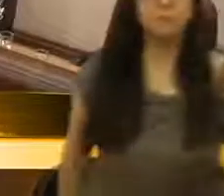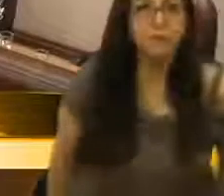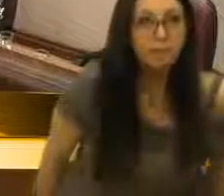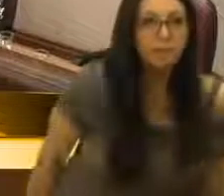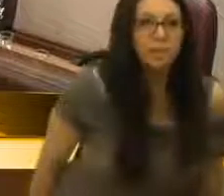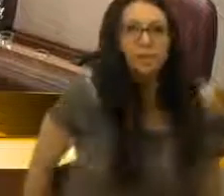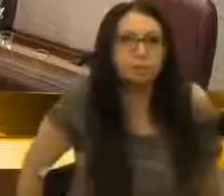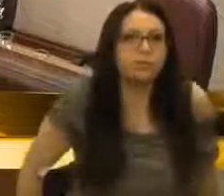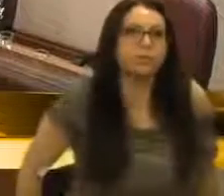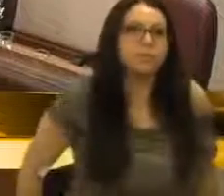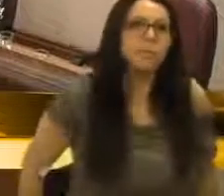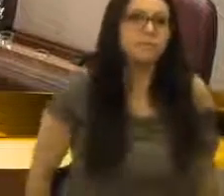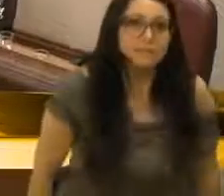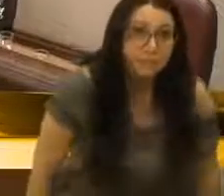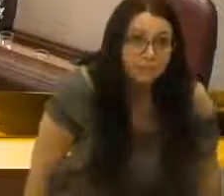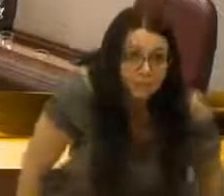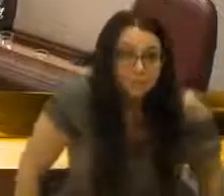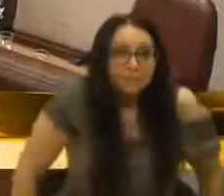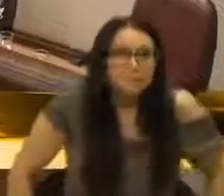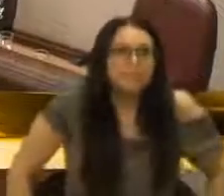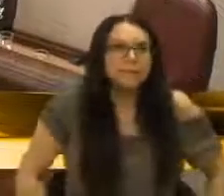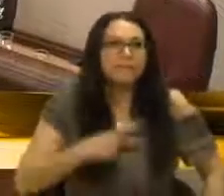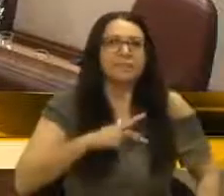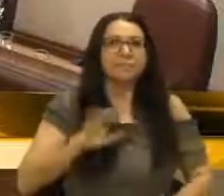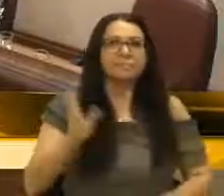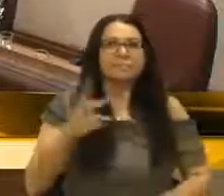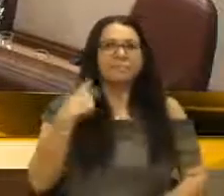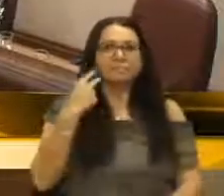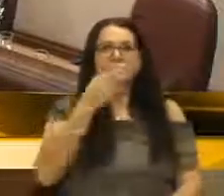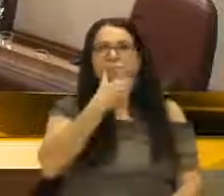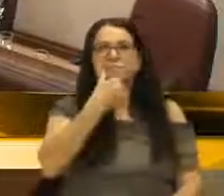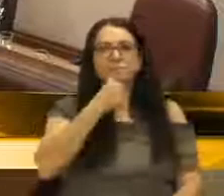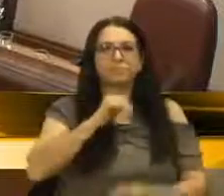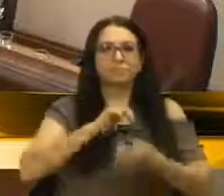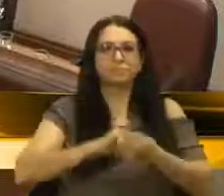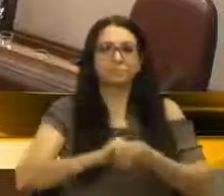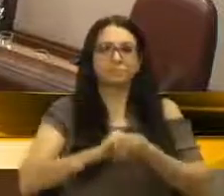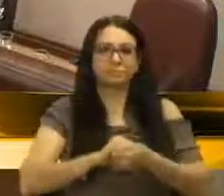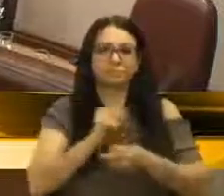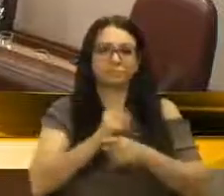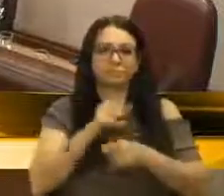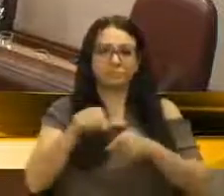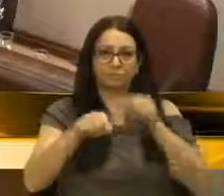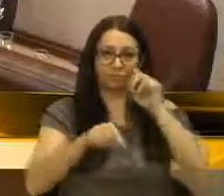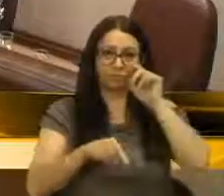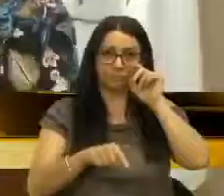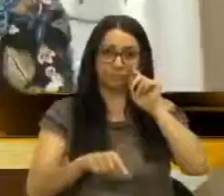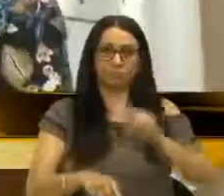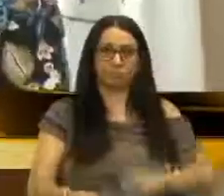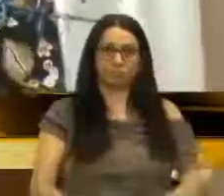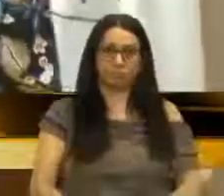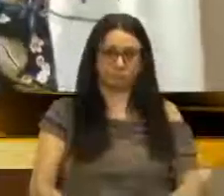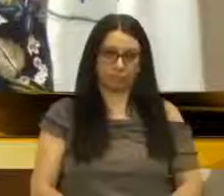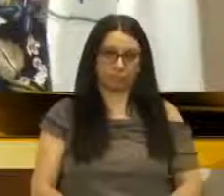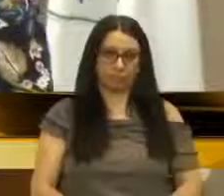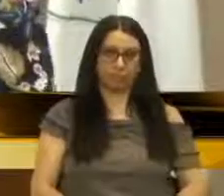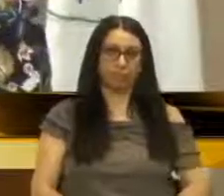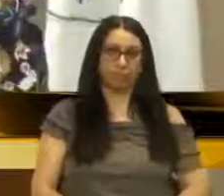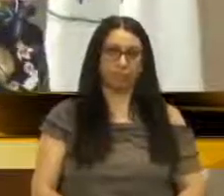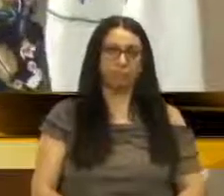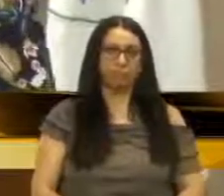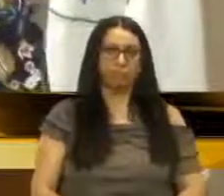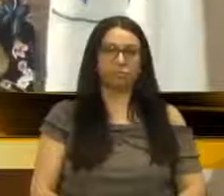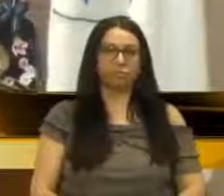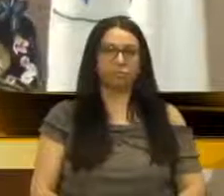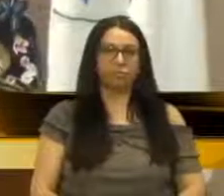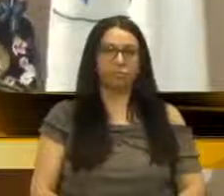sou presidente senhoras e senhores vereadores quero cumprimentar a todos que se encontra aqui no plenário em 20 sempre ea todos que